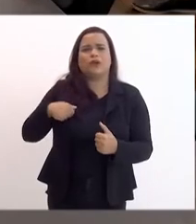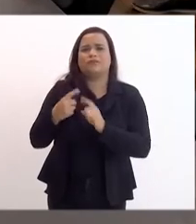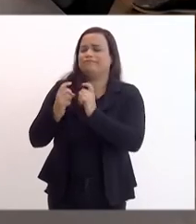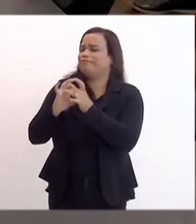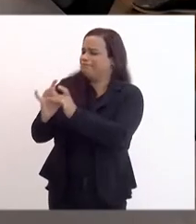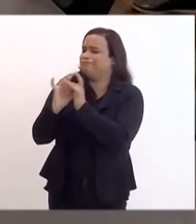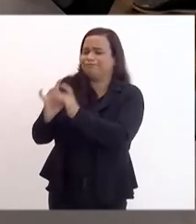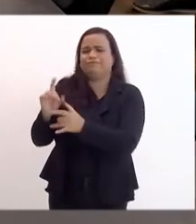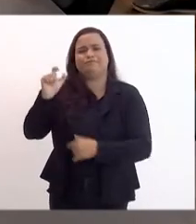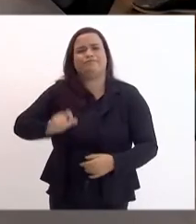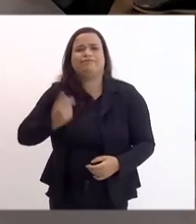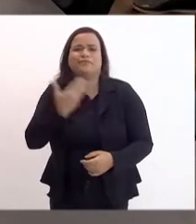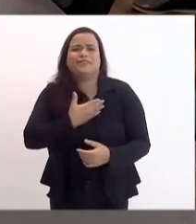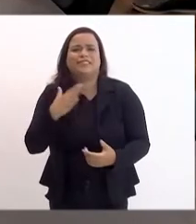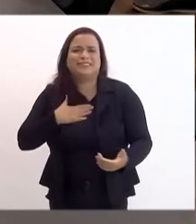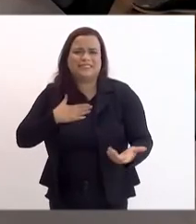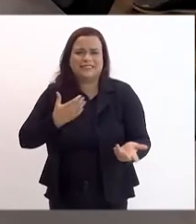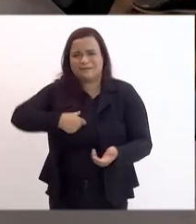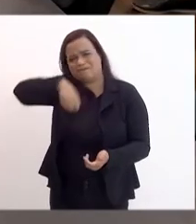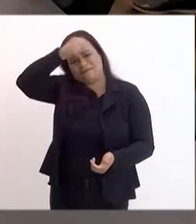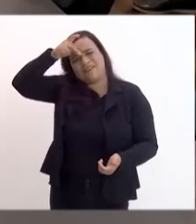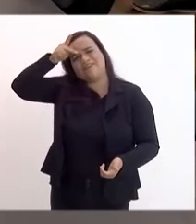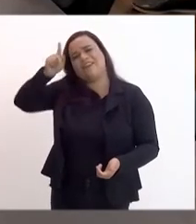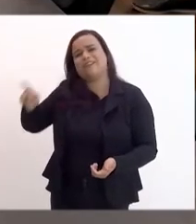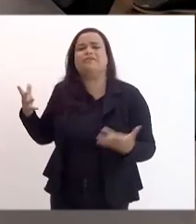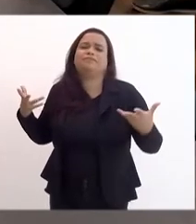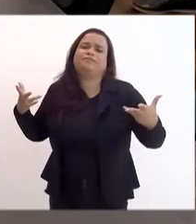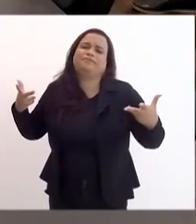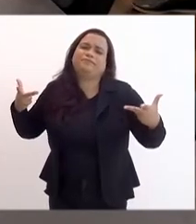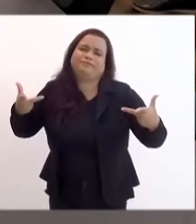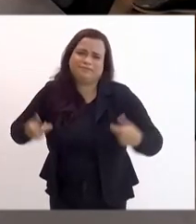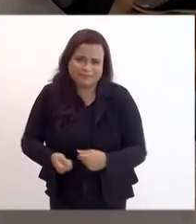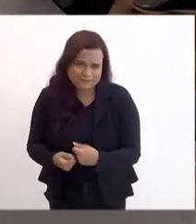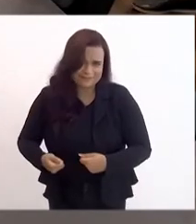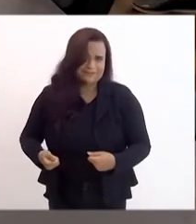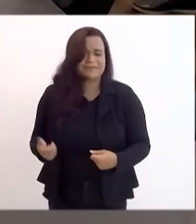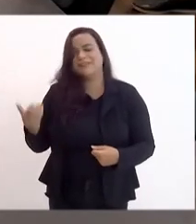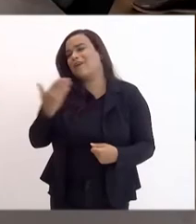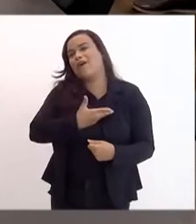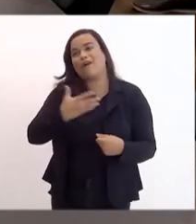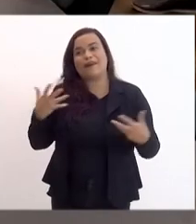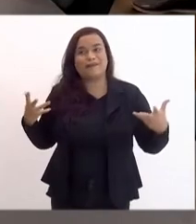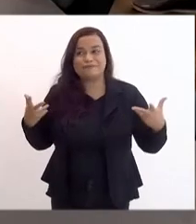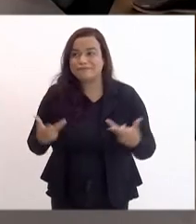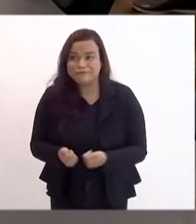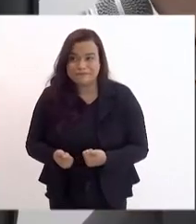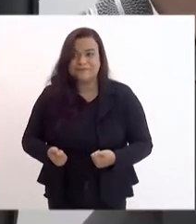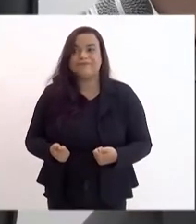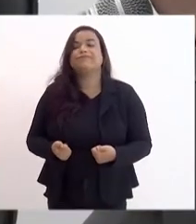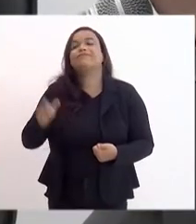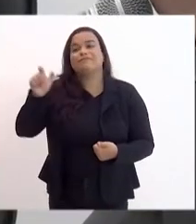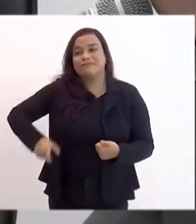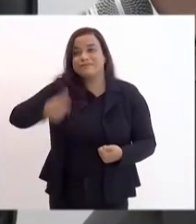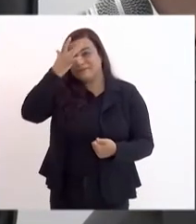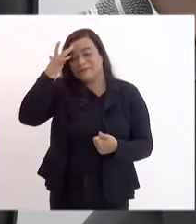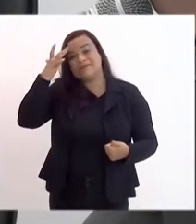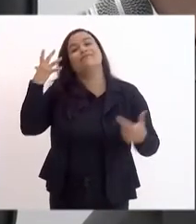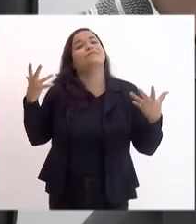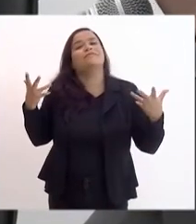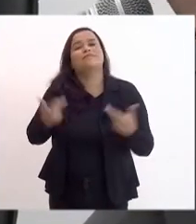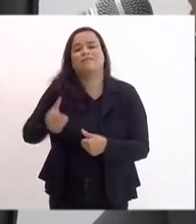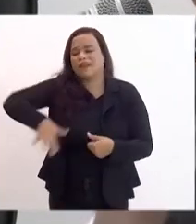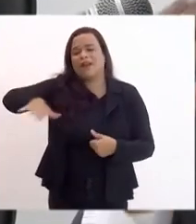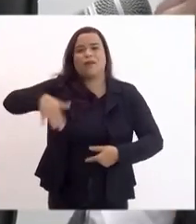Tutucão. Nosso prefeito maravilhoso aí, um colega incrível, uma pessoa brilhante da